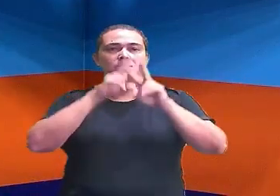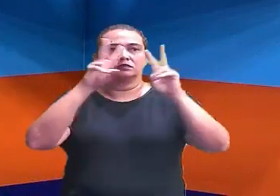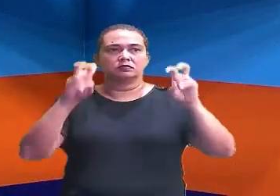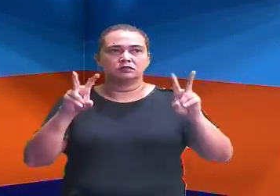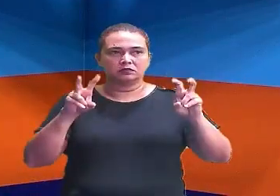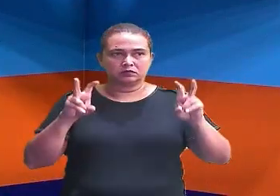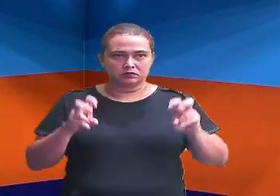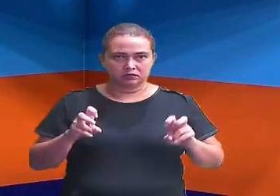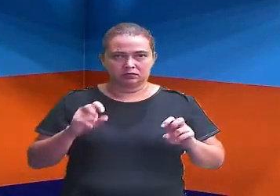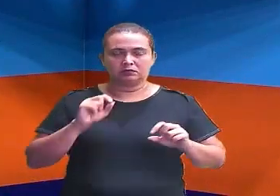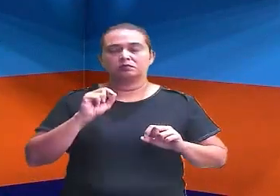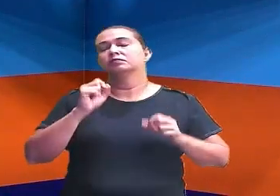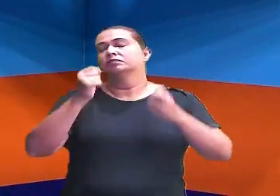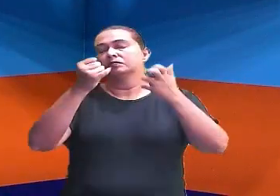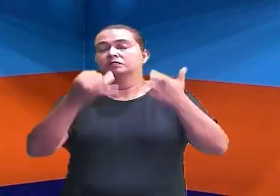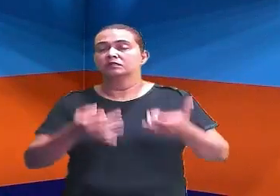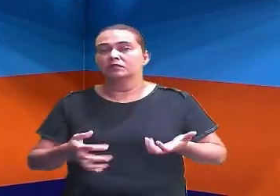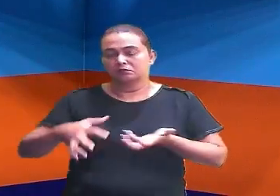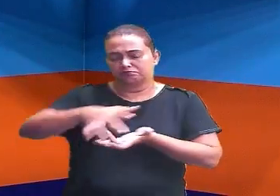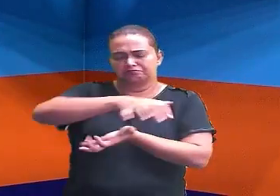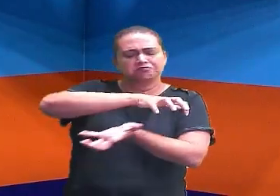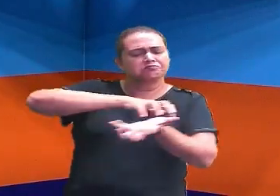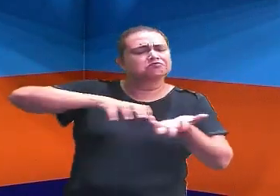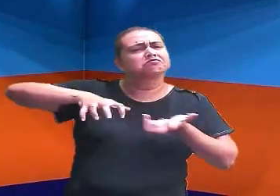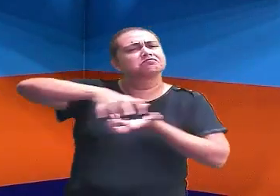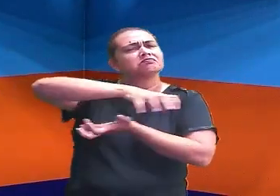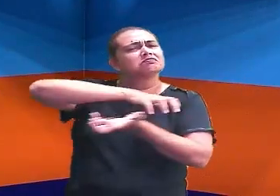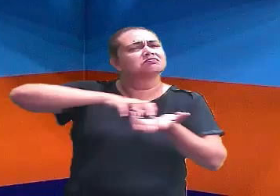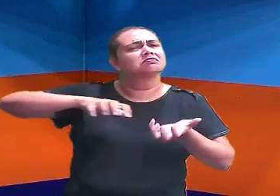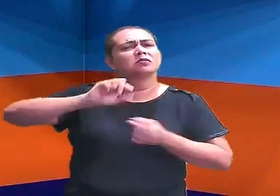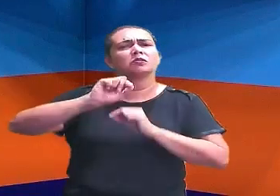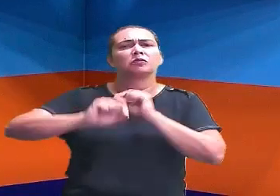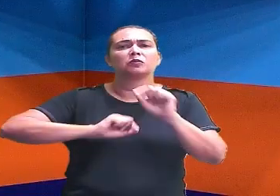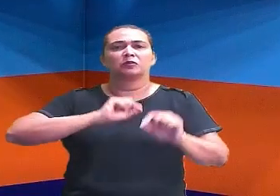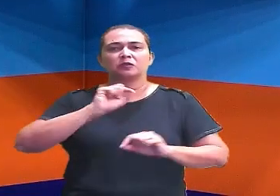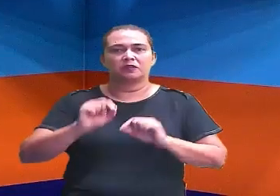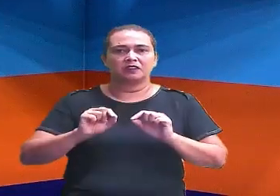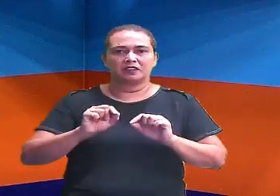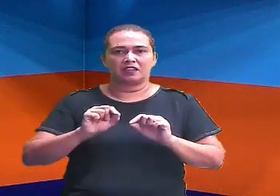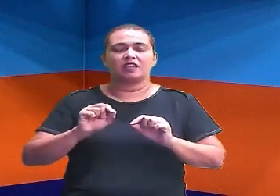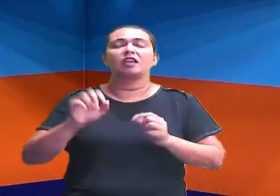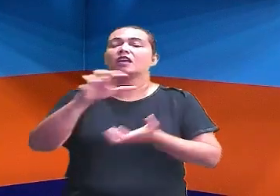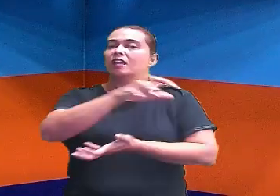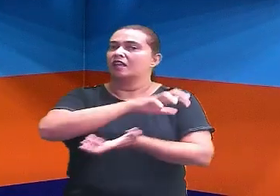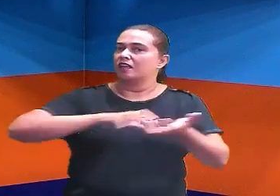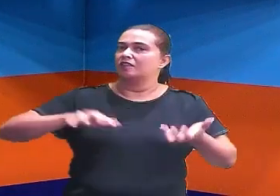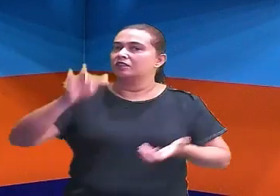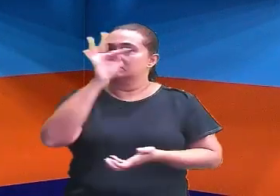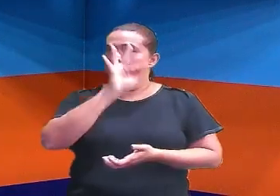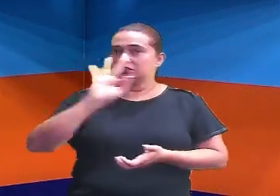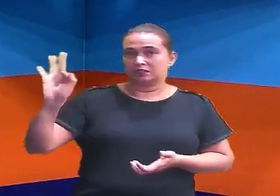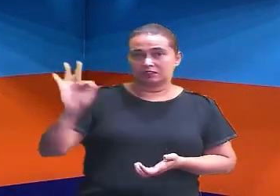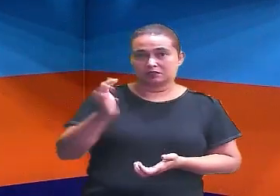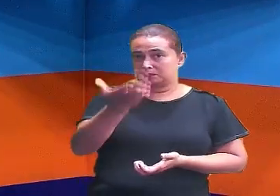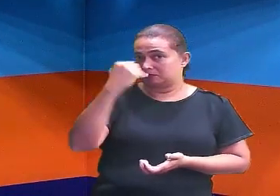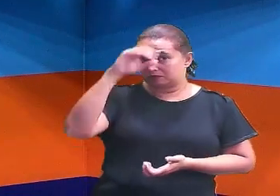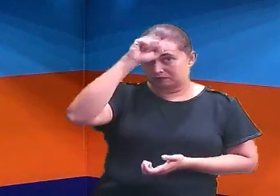mais importantes revoluções que ocorreram na história, que é a Revolução Francesa, tá? Vamos